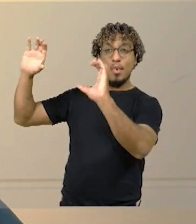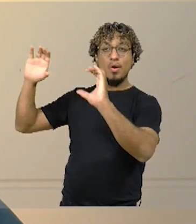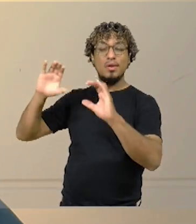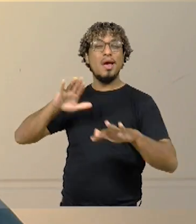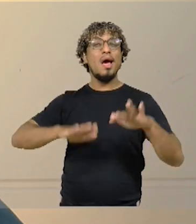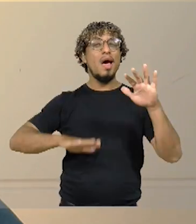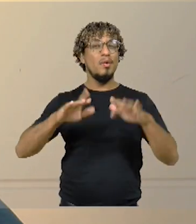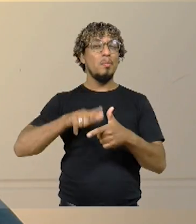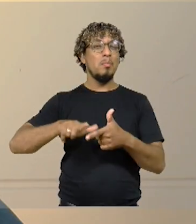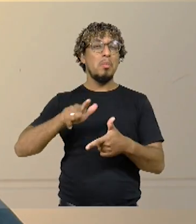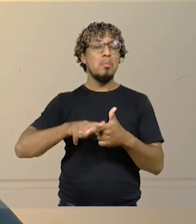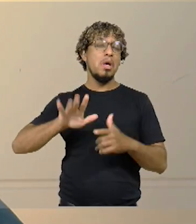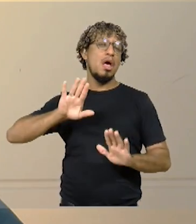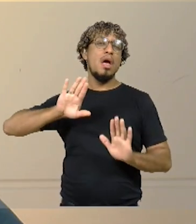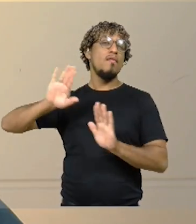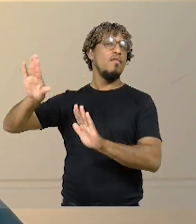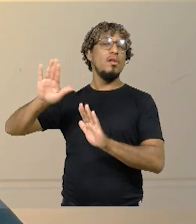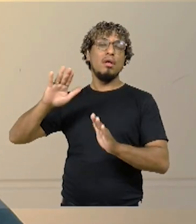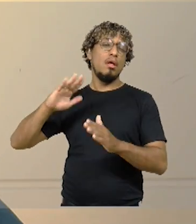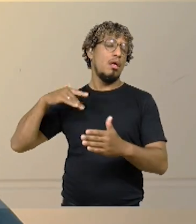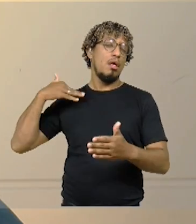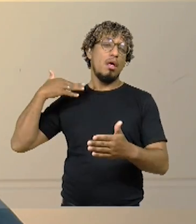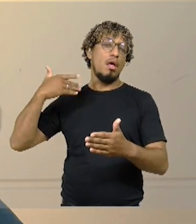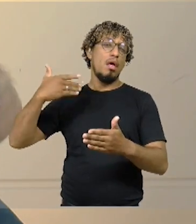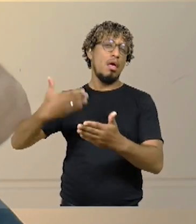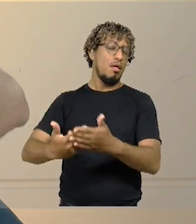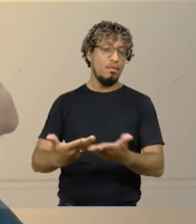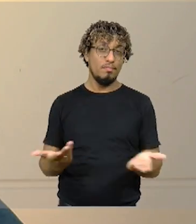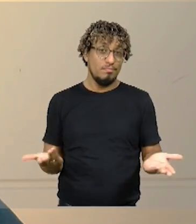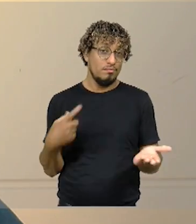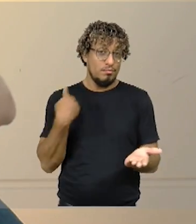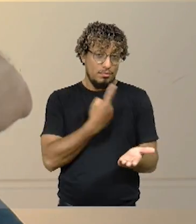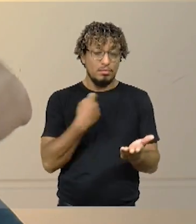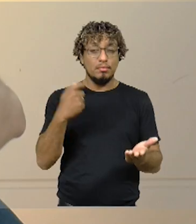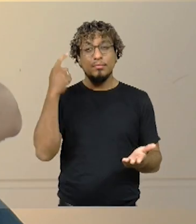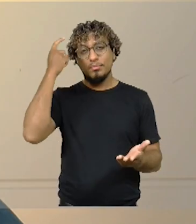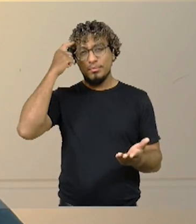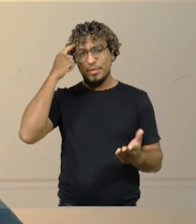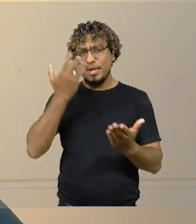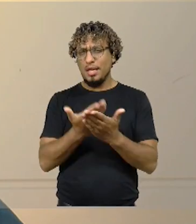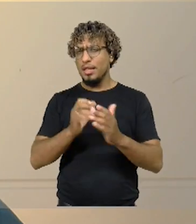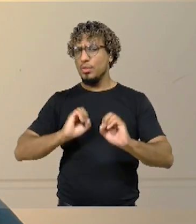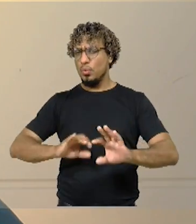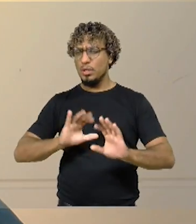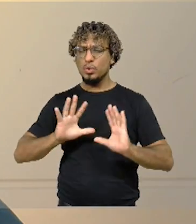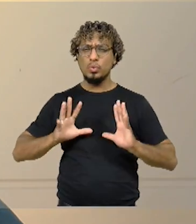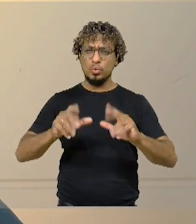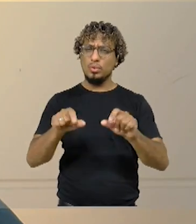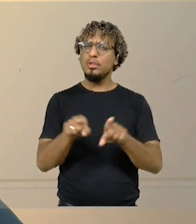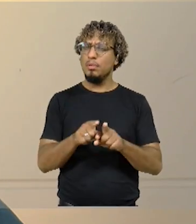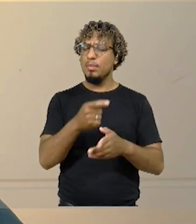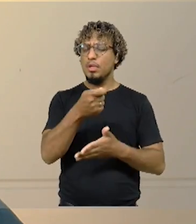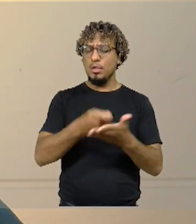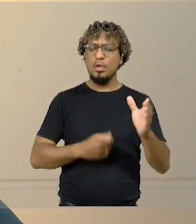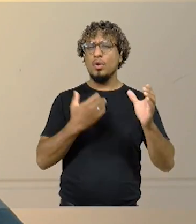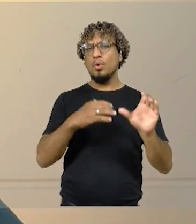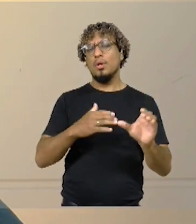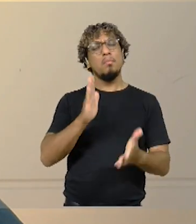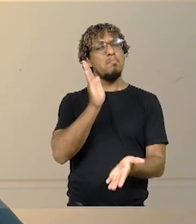Ela está no mundo lá fora, que ela tem uma diversidade, ela tem que aprender a diversidade, tem que se proteger, porque nós sabemos que os